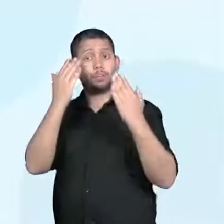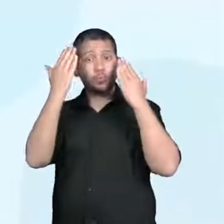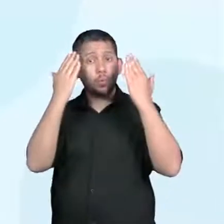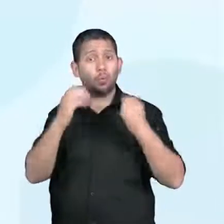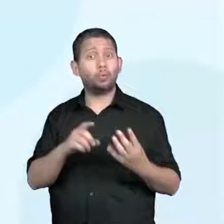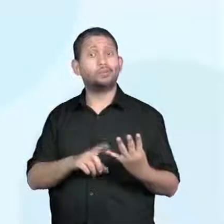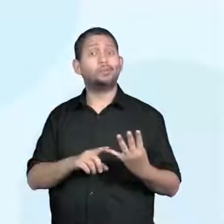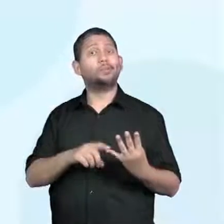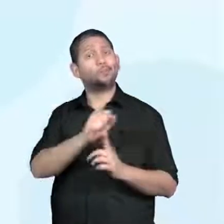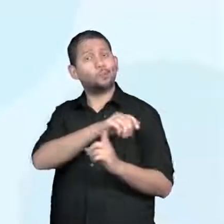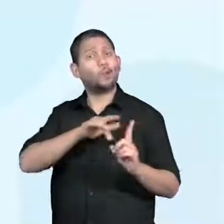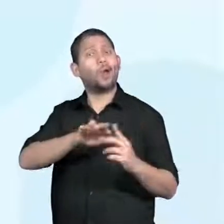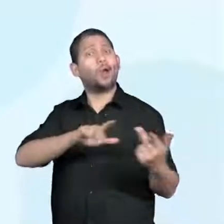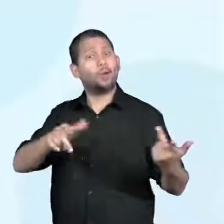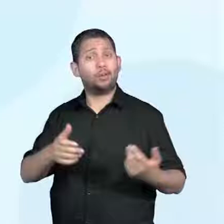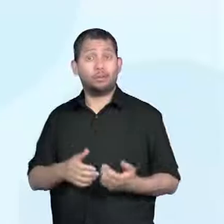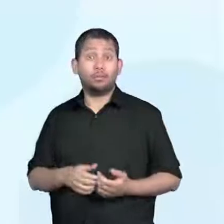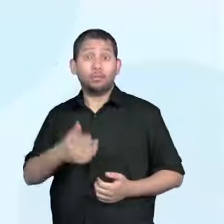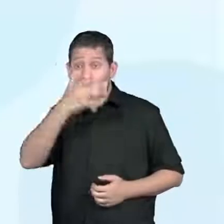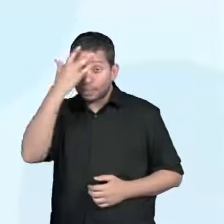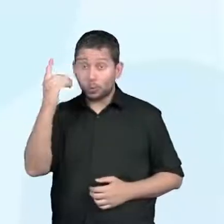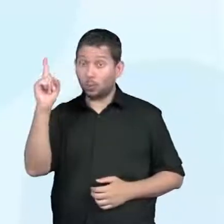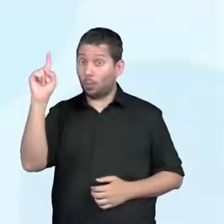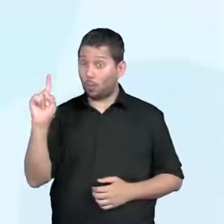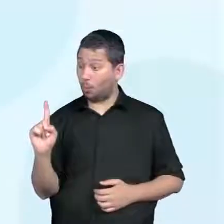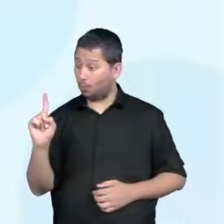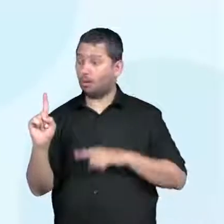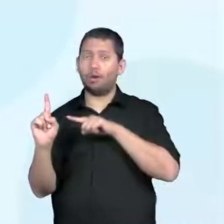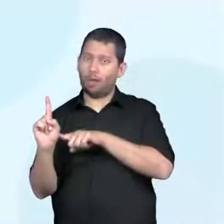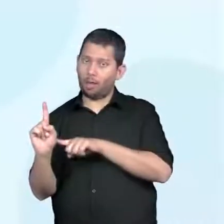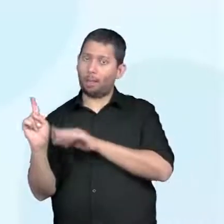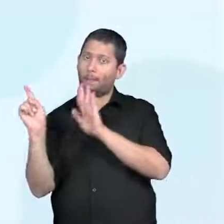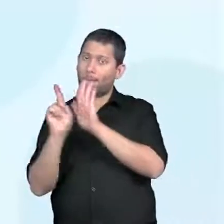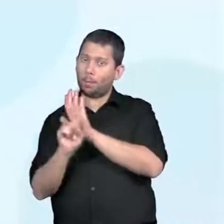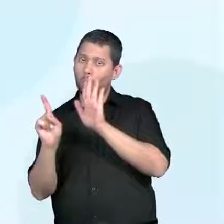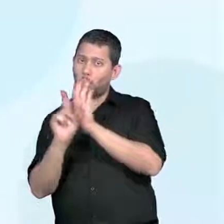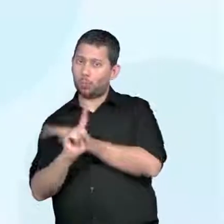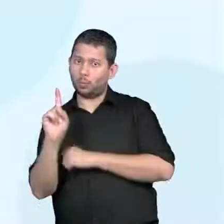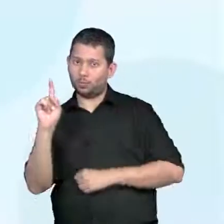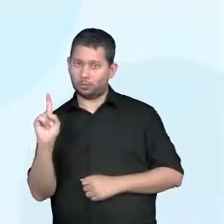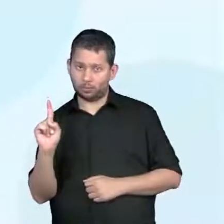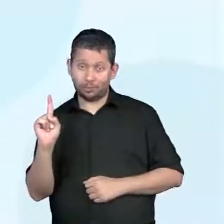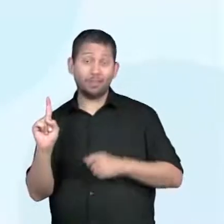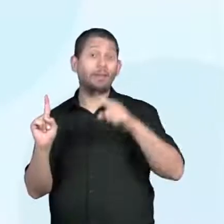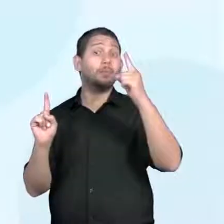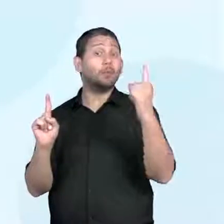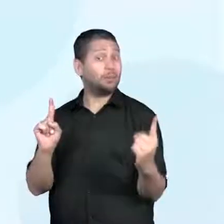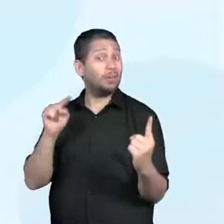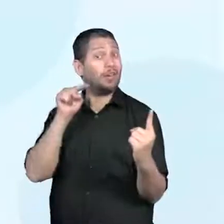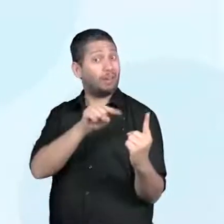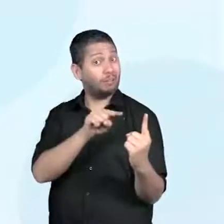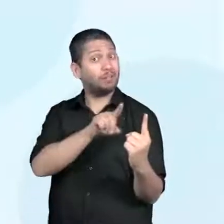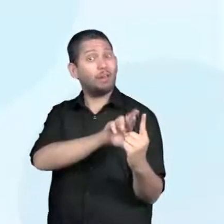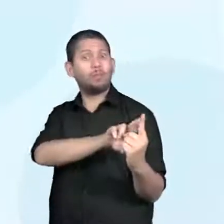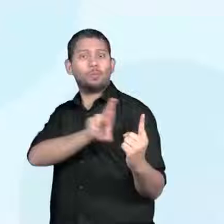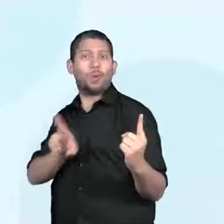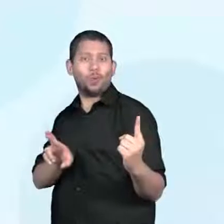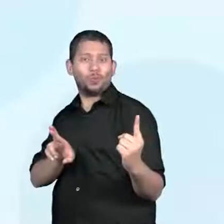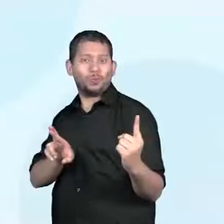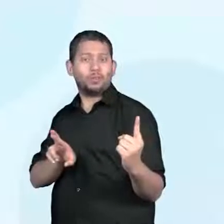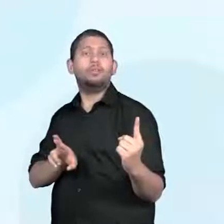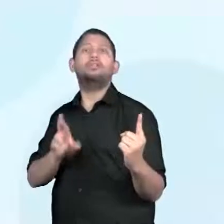são entrevistado, a pessoa que vai responder as perguntas, e o entrevistador, que é quem faz